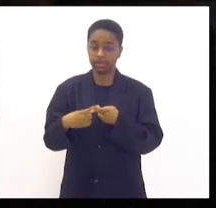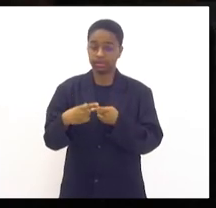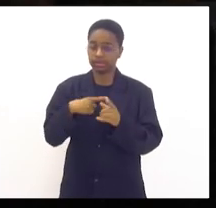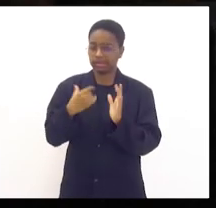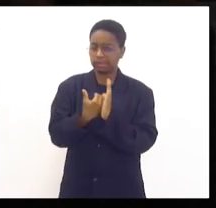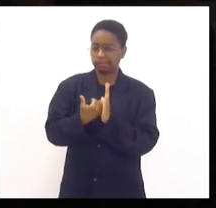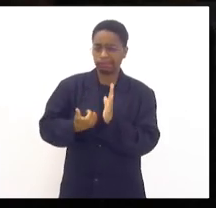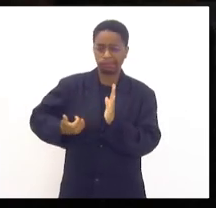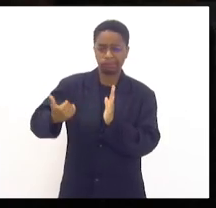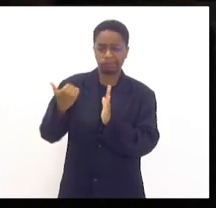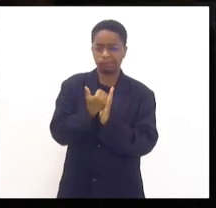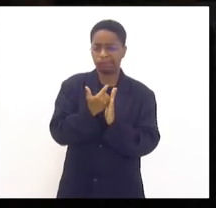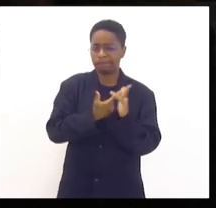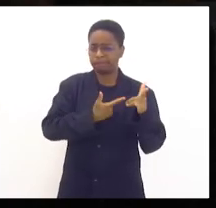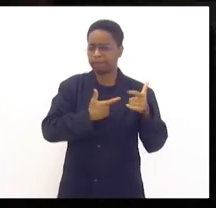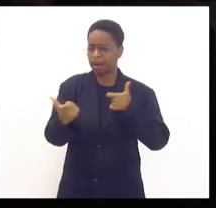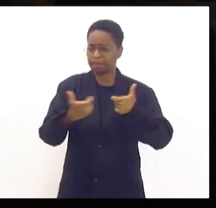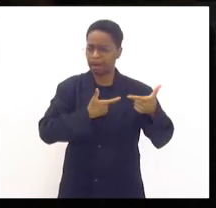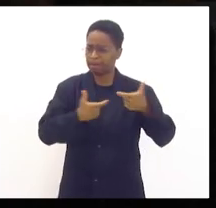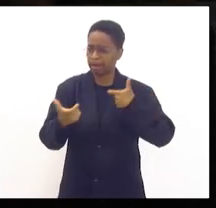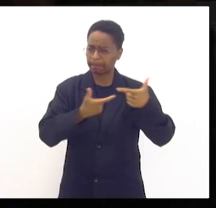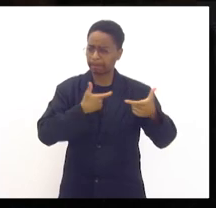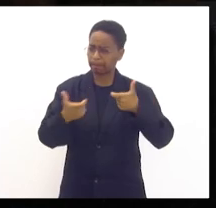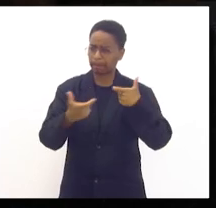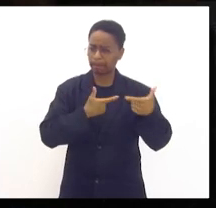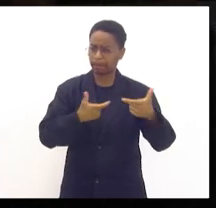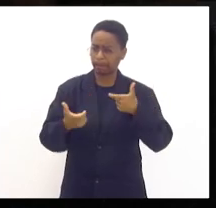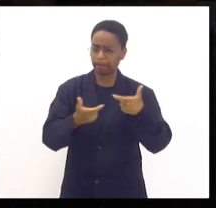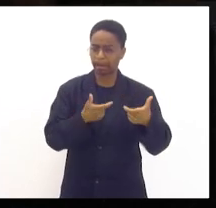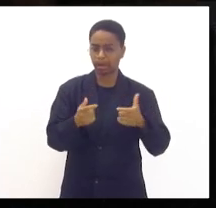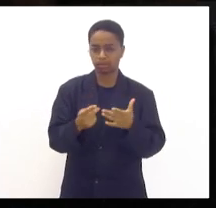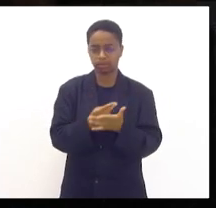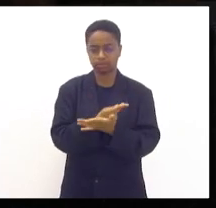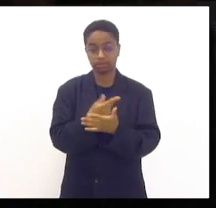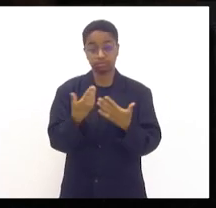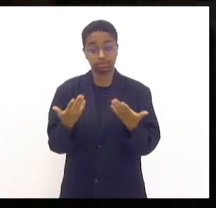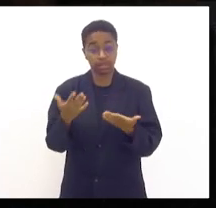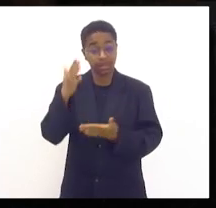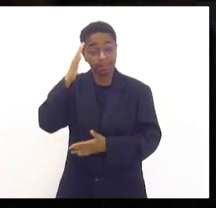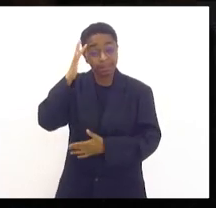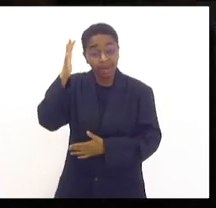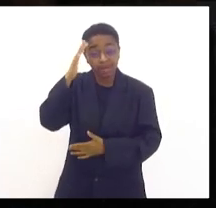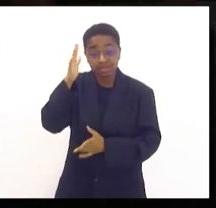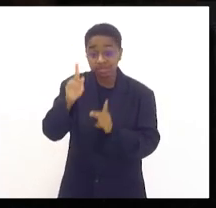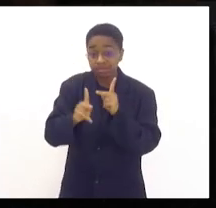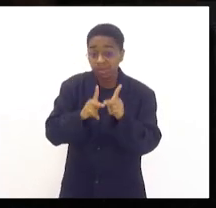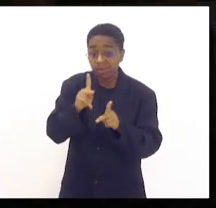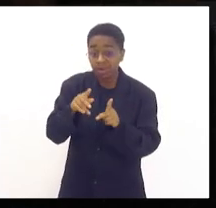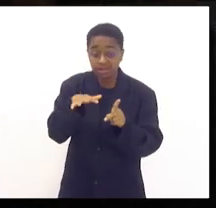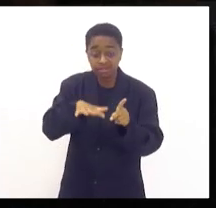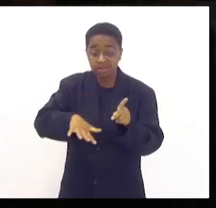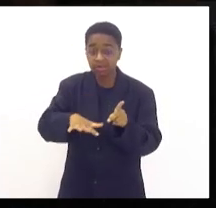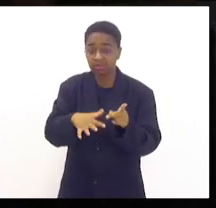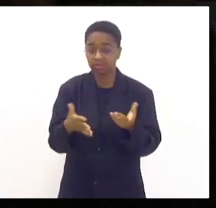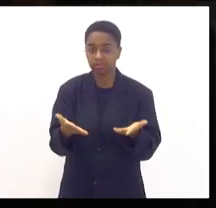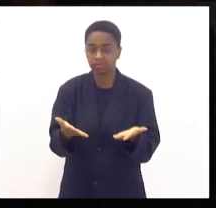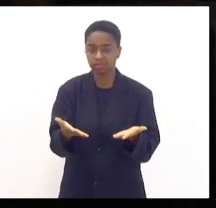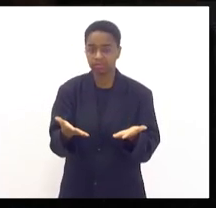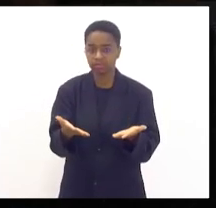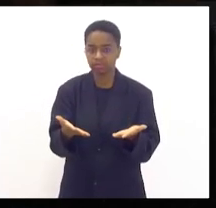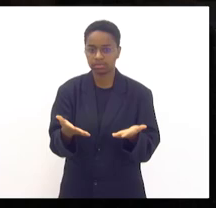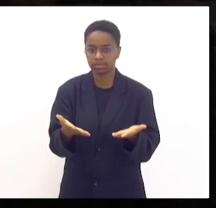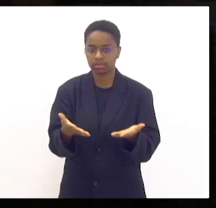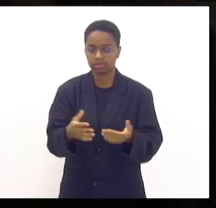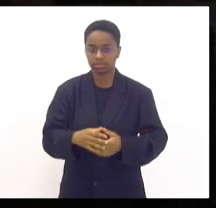quantidade de rajadas e tiros que aconteceu. Imagine a população no meio disso tudo.